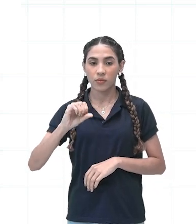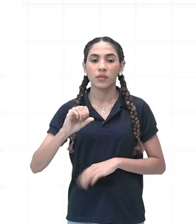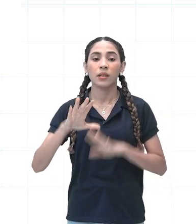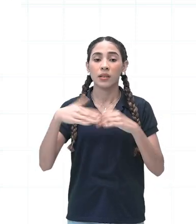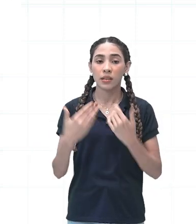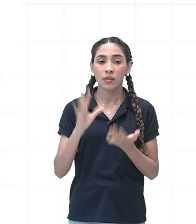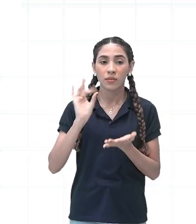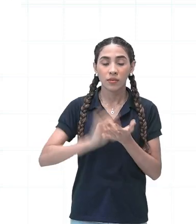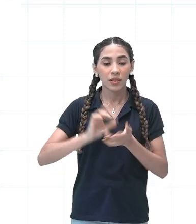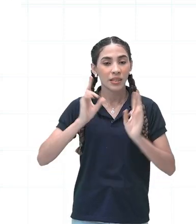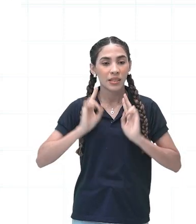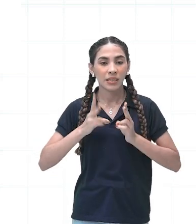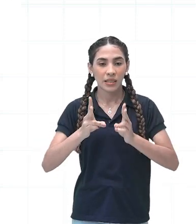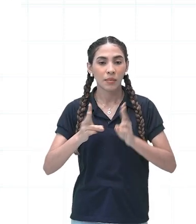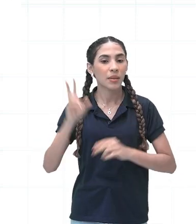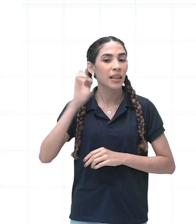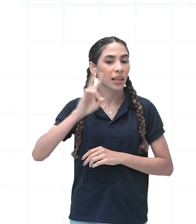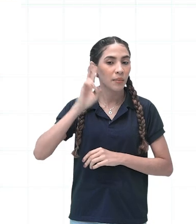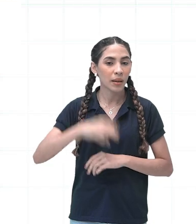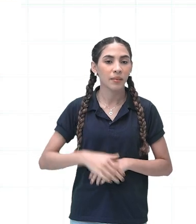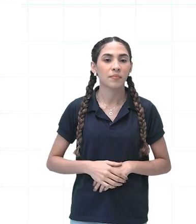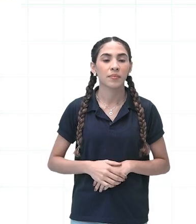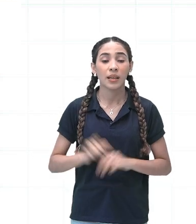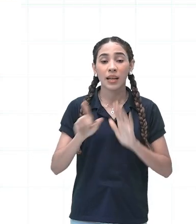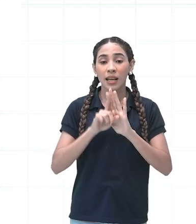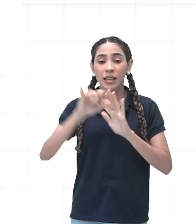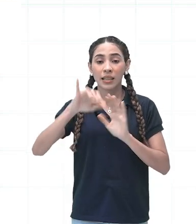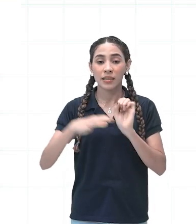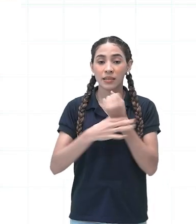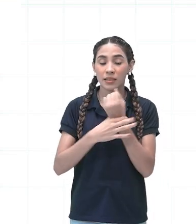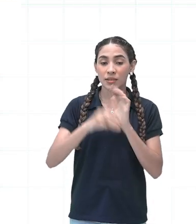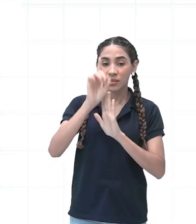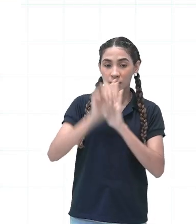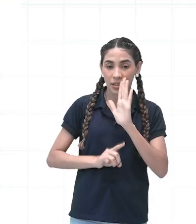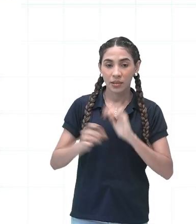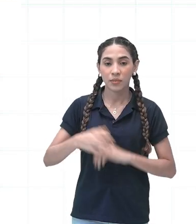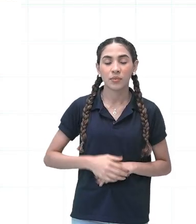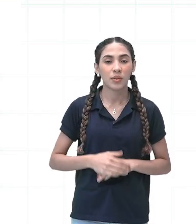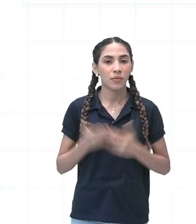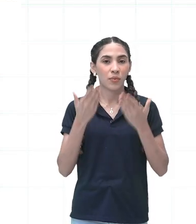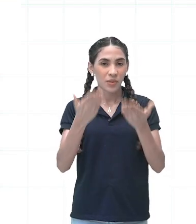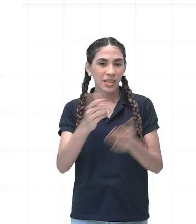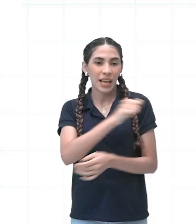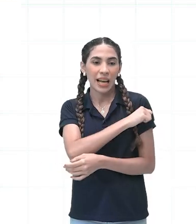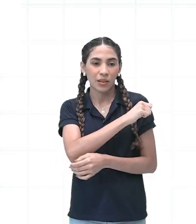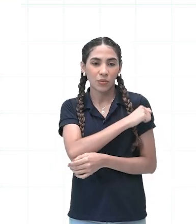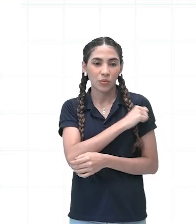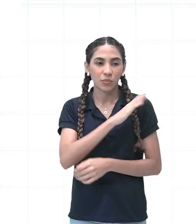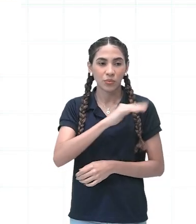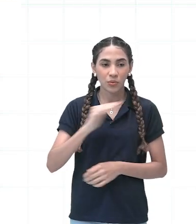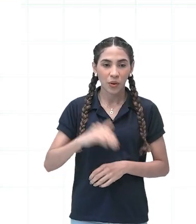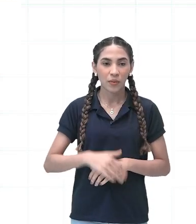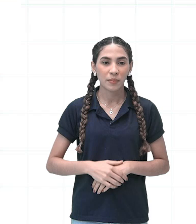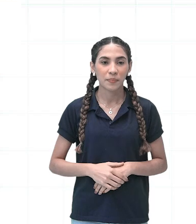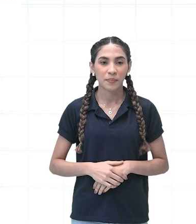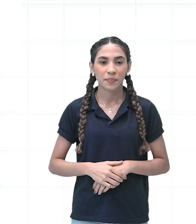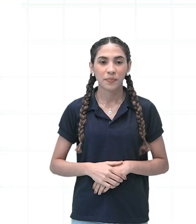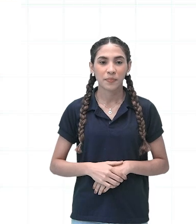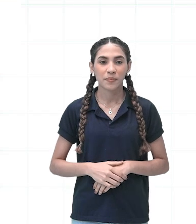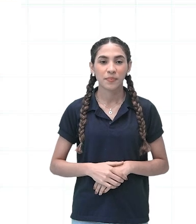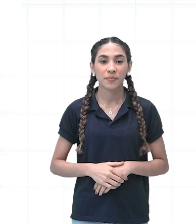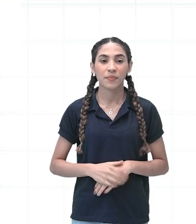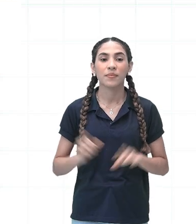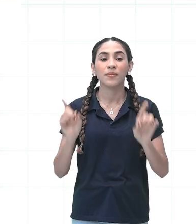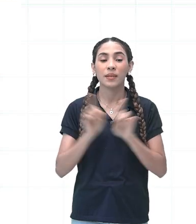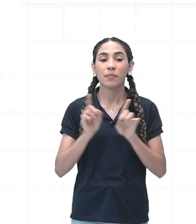Então, sempre se lembrem disso, é a lei que regulamenta os direitos de vocês, nossos alunos adolescentes, tá bom?